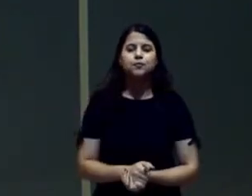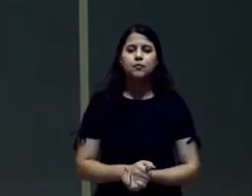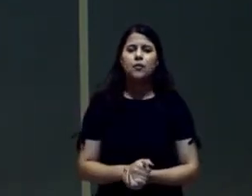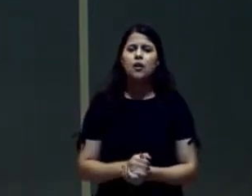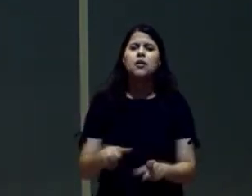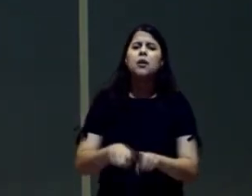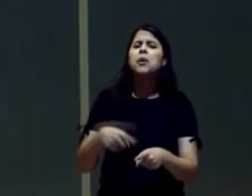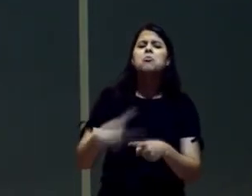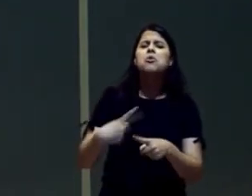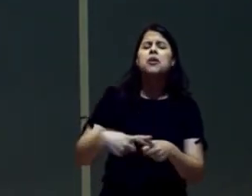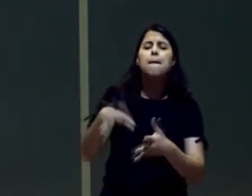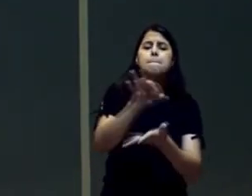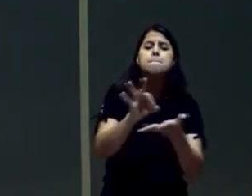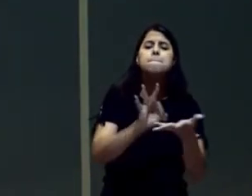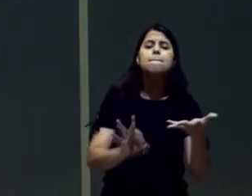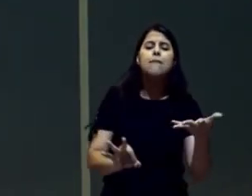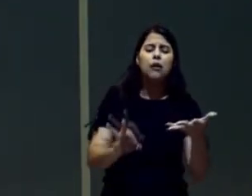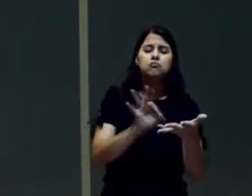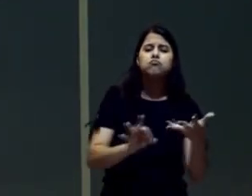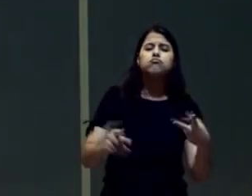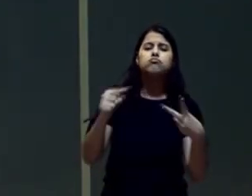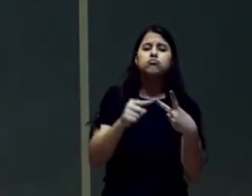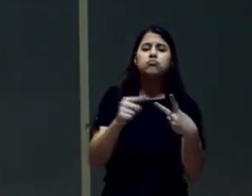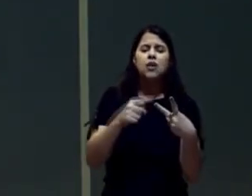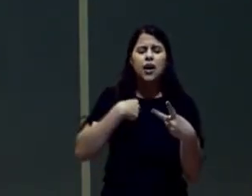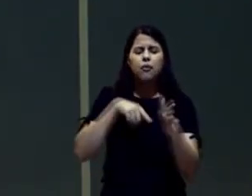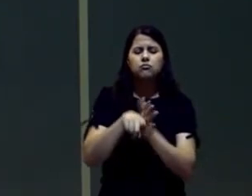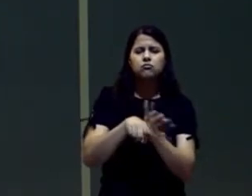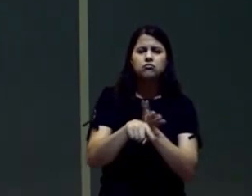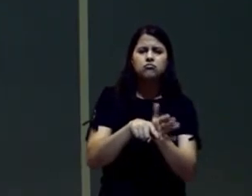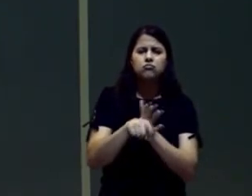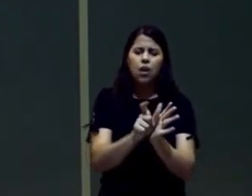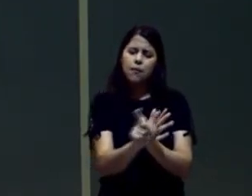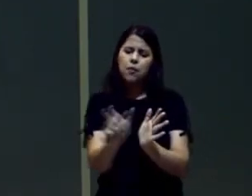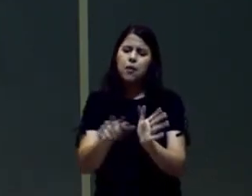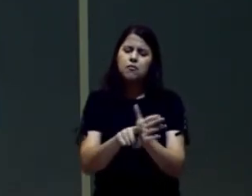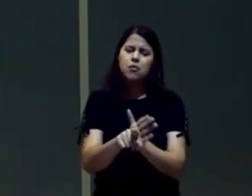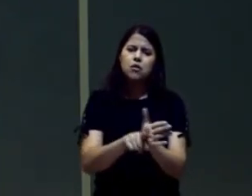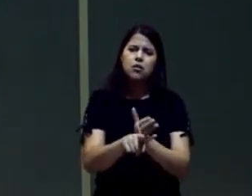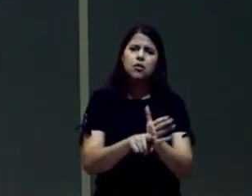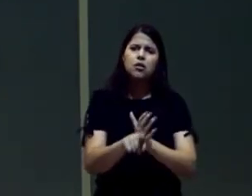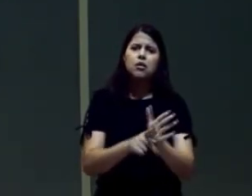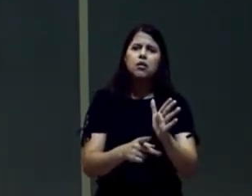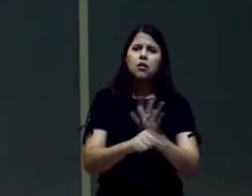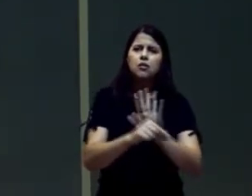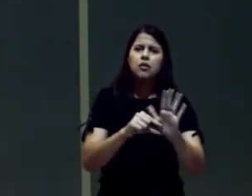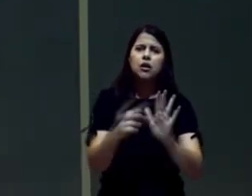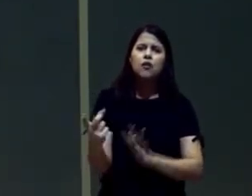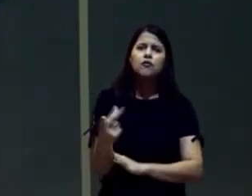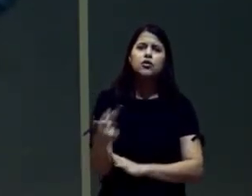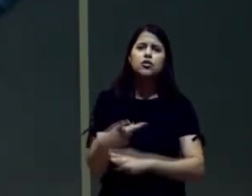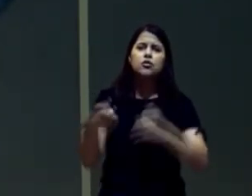foi escrita: eu estava fazendo uma exegese do texto e algo me chamou a atenção no versículo 22, no último versículo da